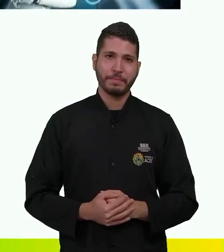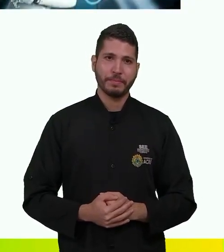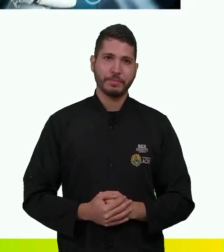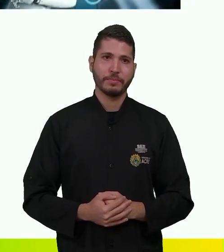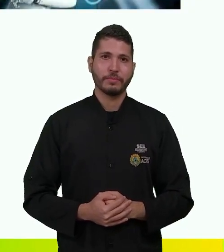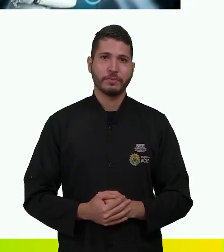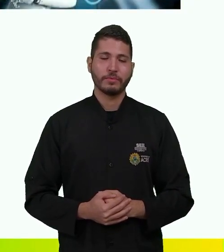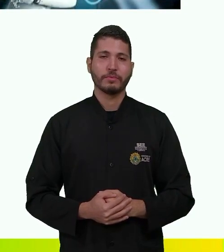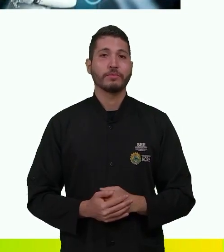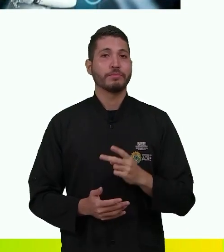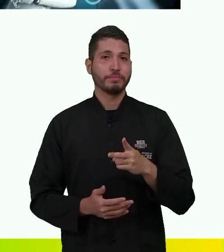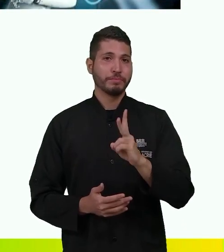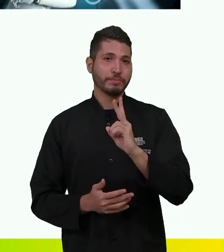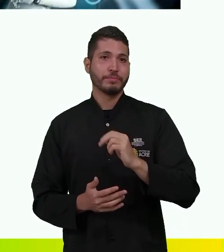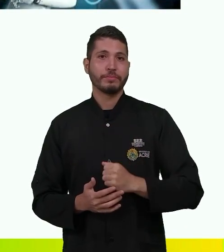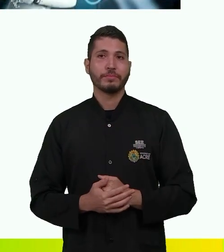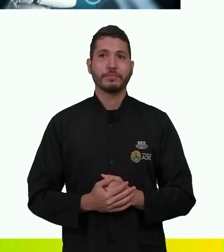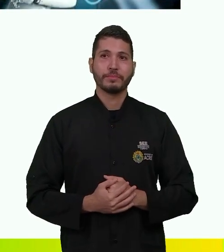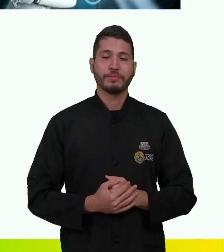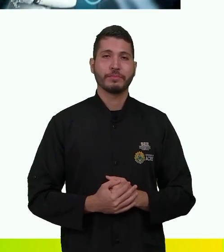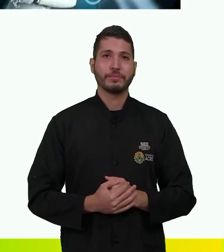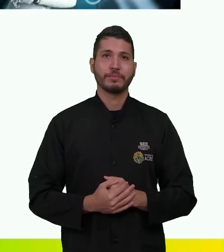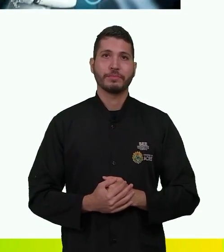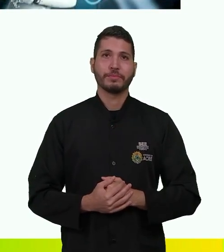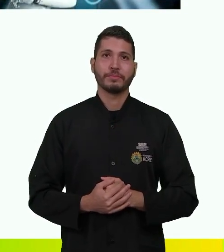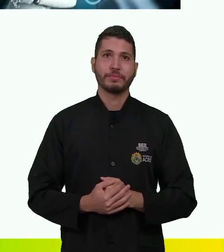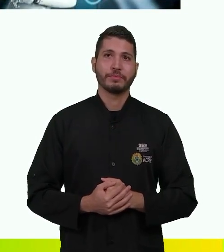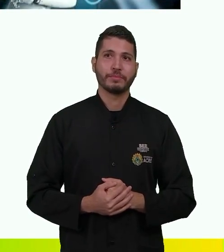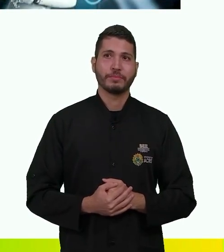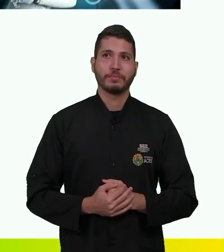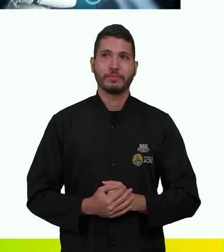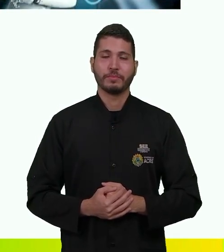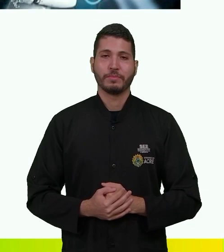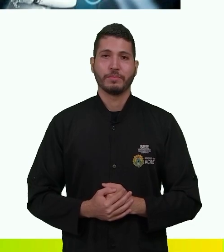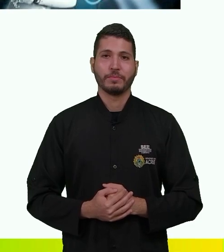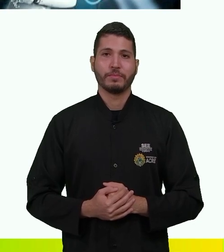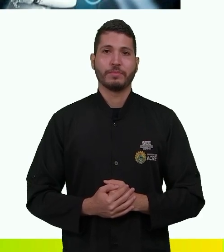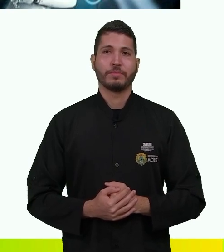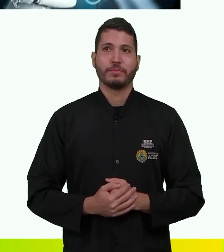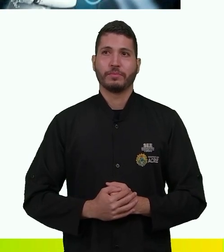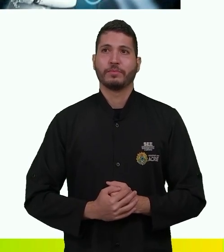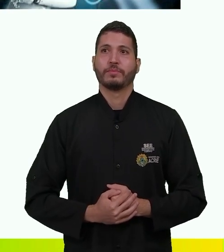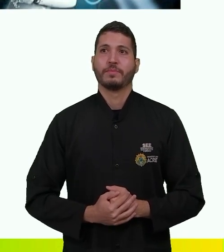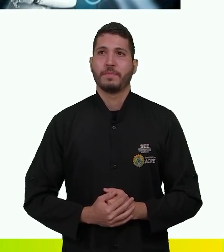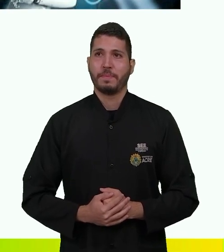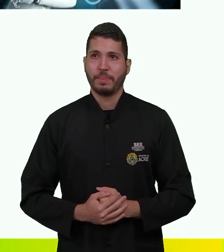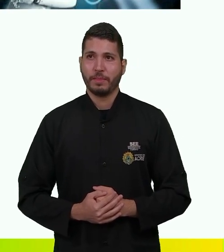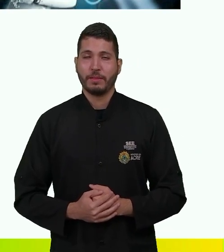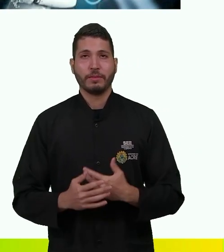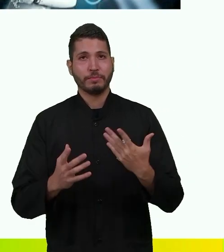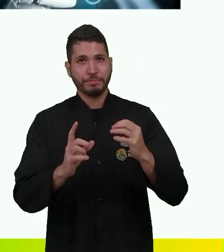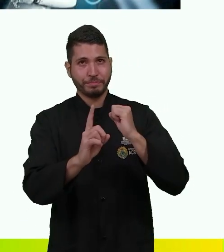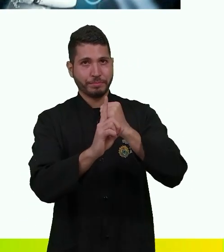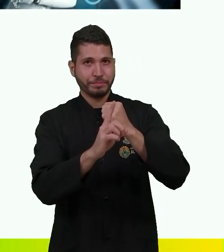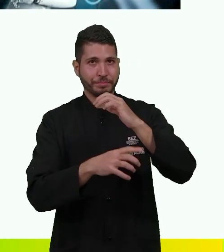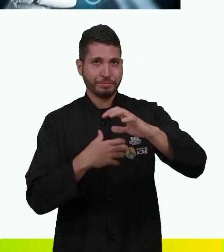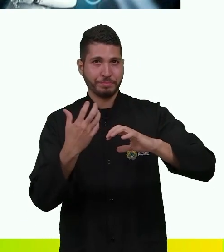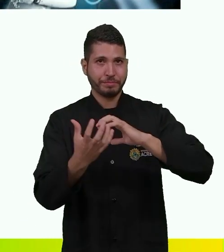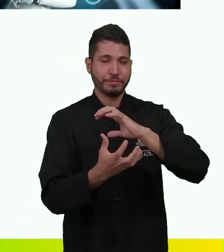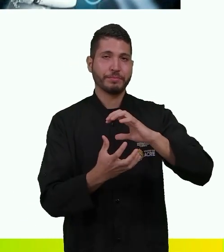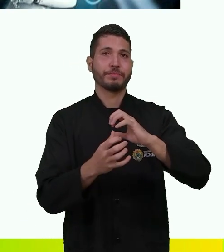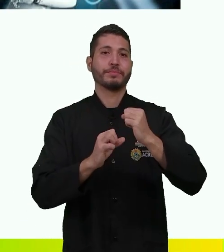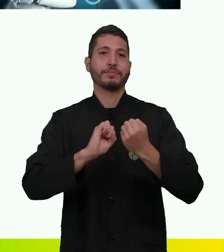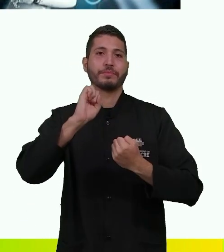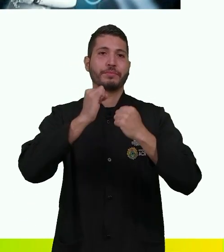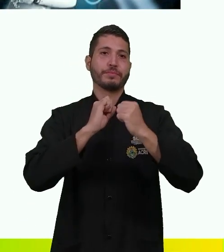quinta revolução industrial, eu gostaria agora de falar sobre os impactos da revolução industrial.